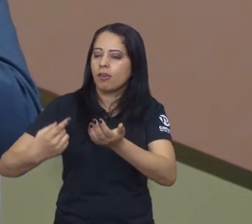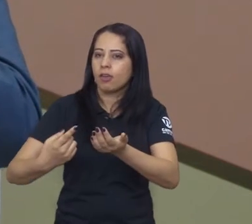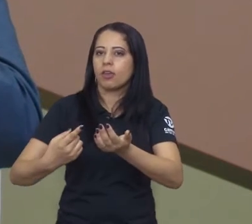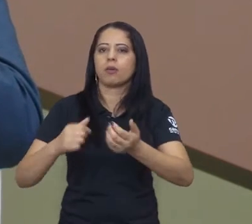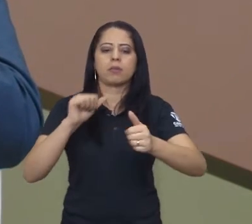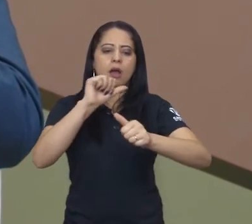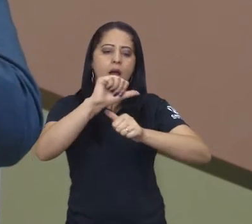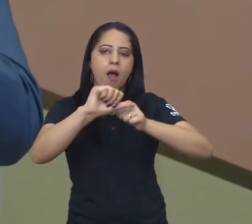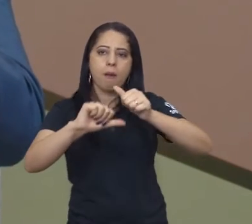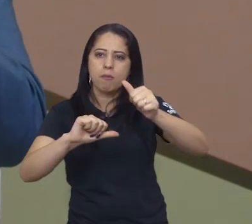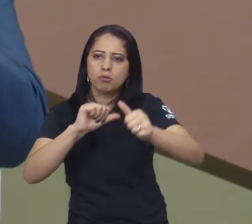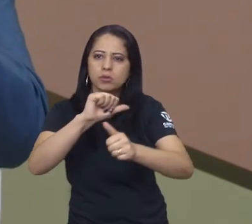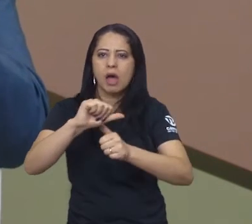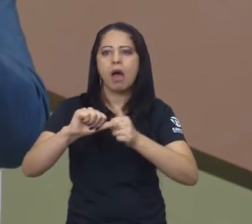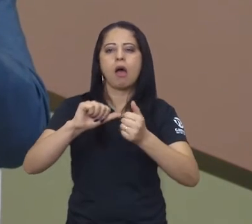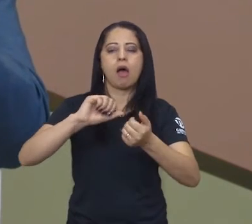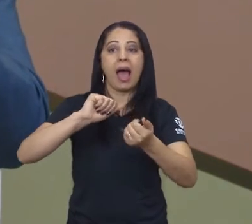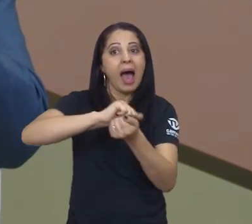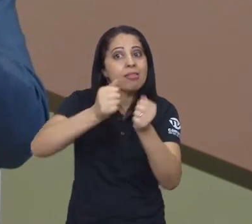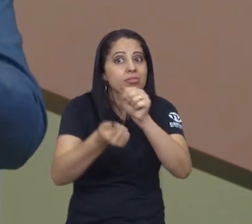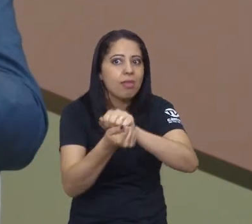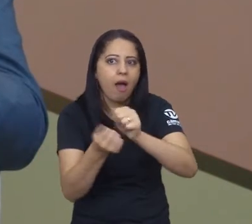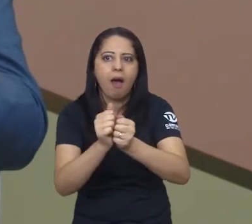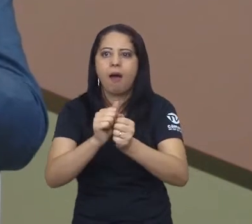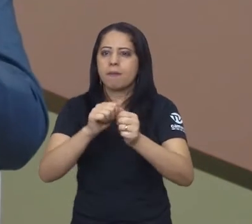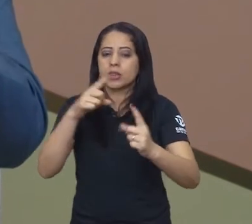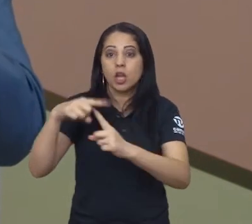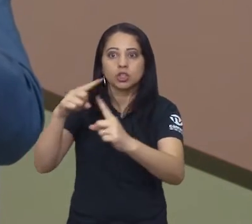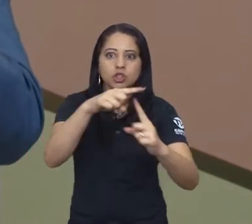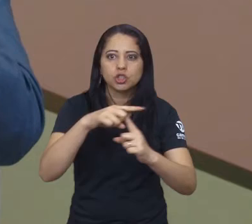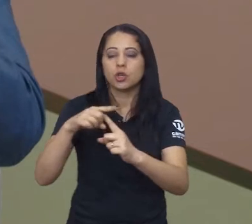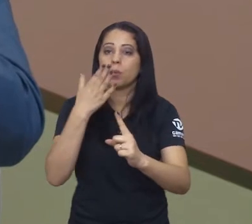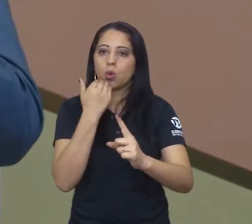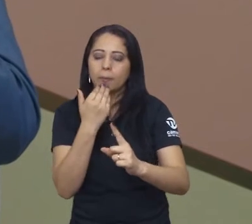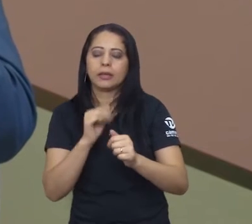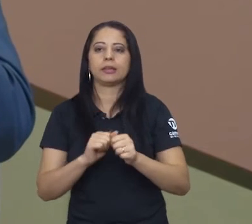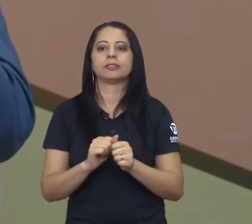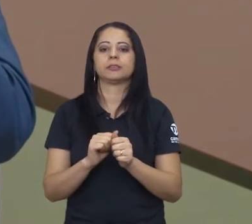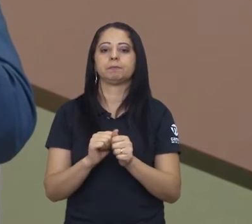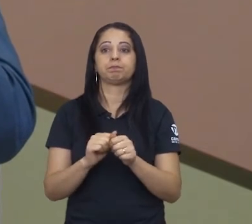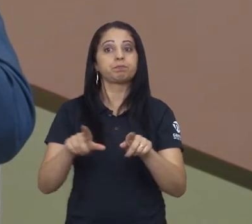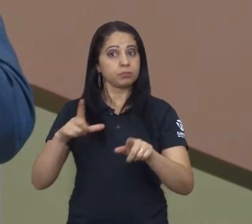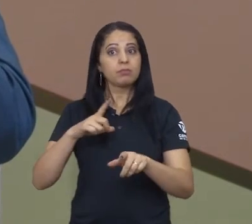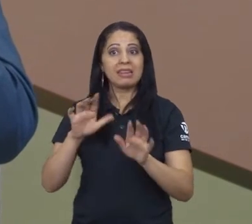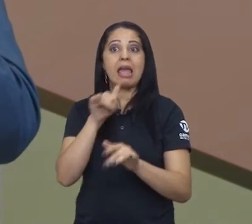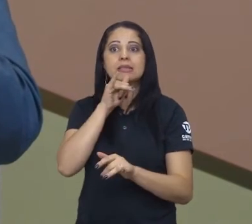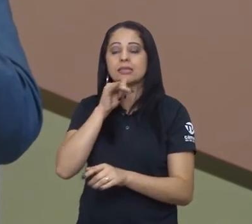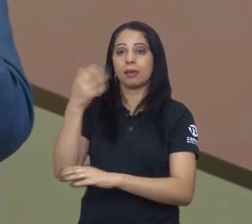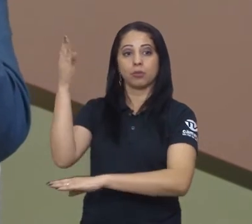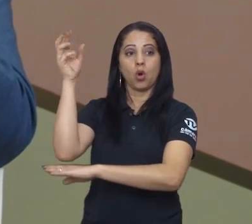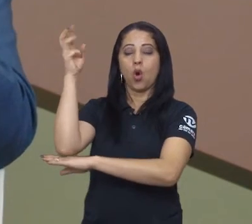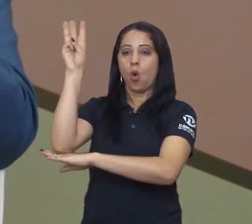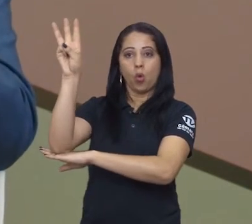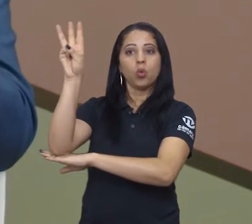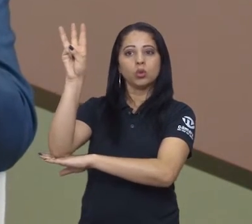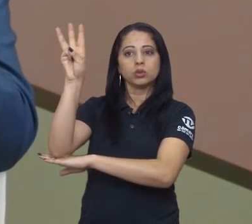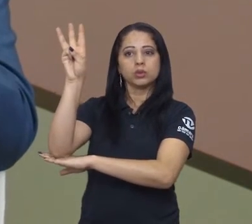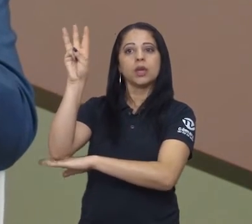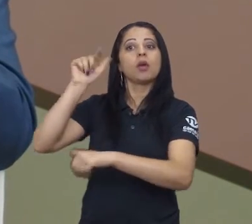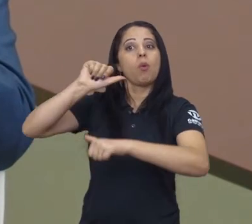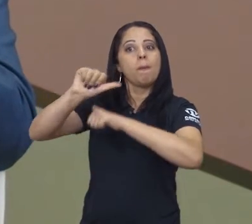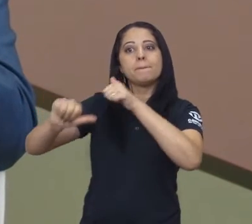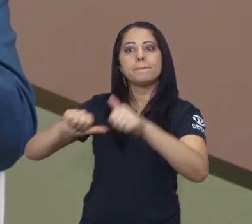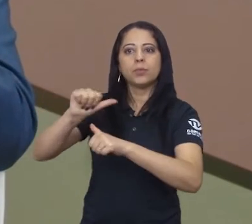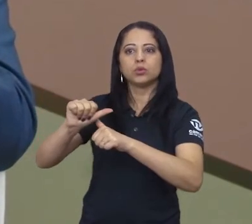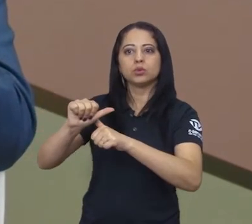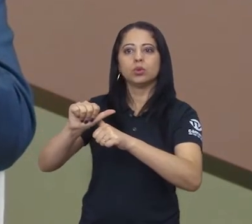mudanças de grãos Então a gente tem muitas grãos transgênicos eh trigo foi modificado para dar mais resistência